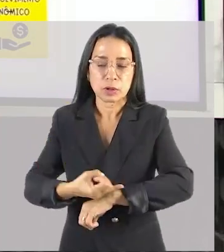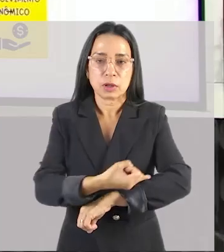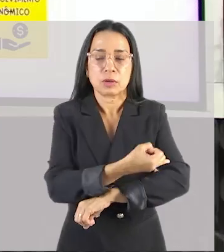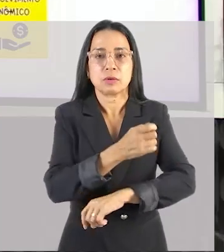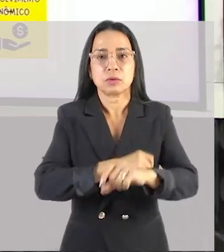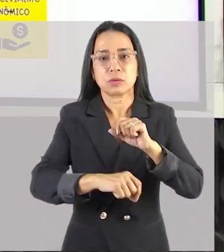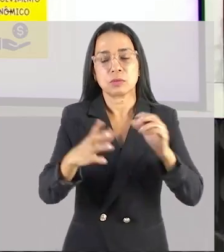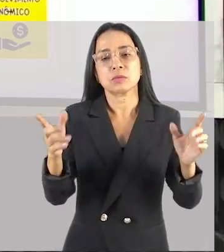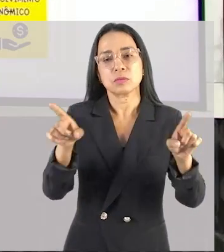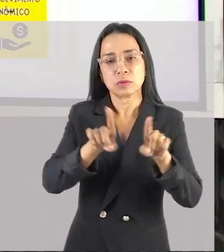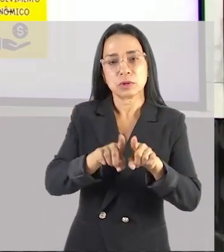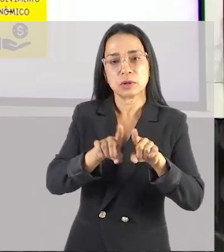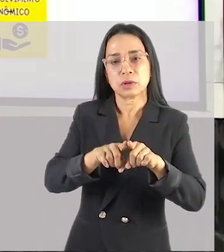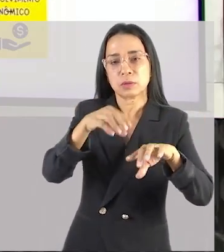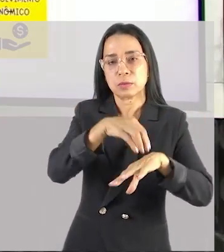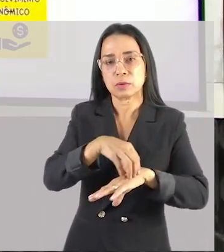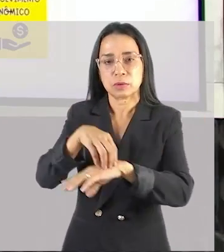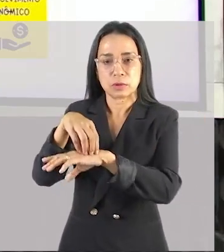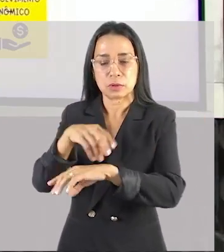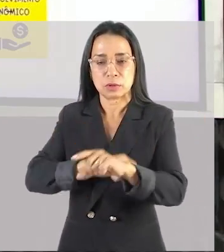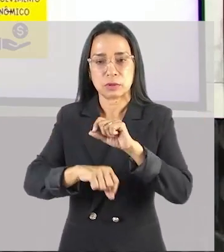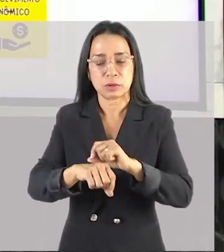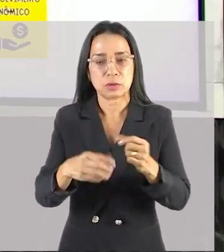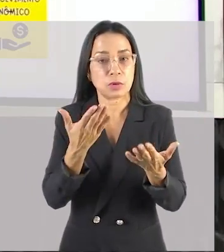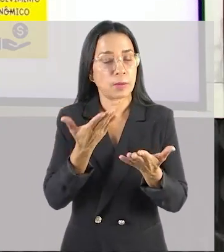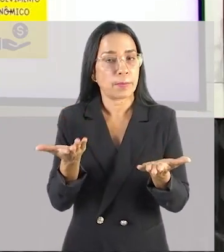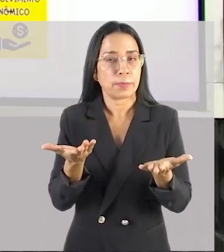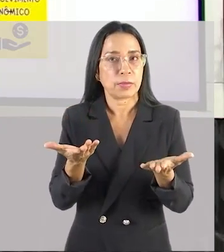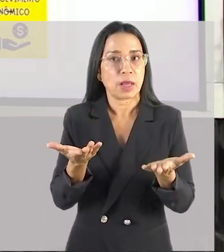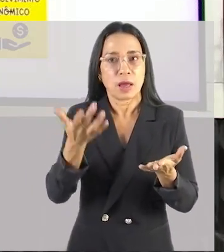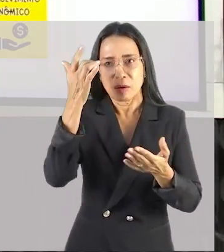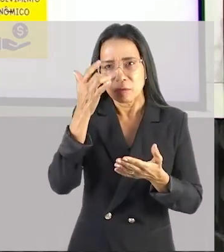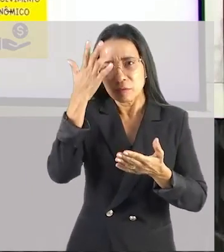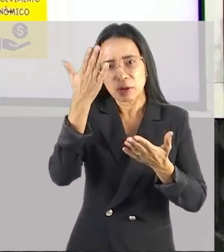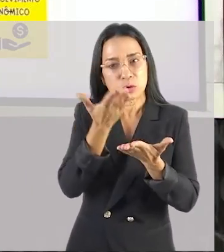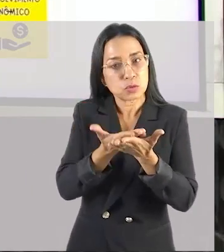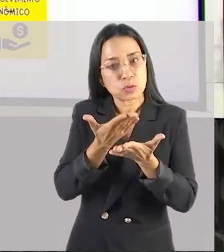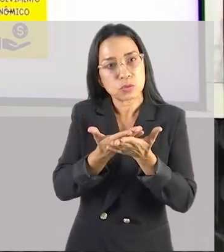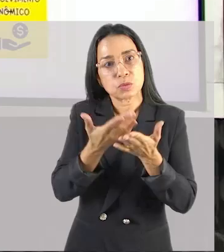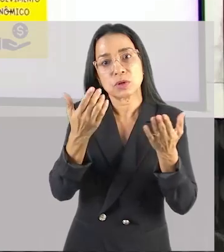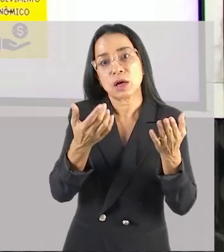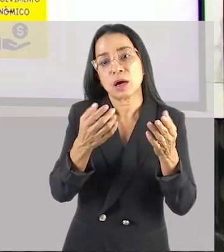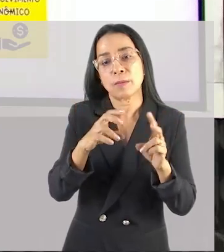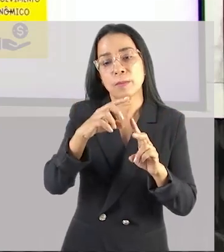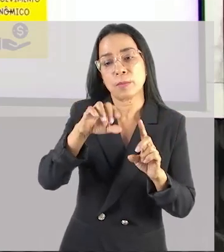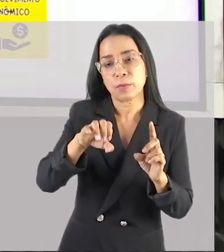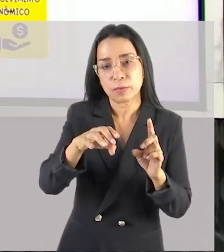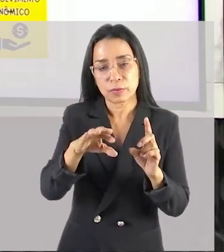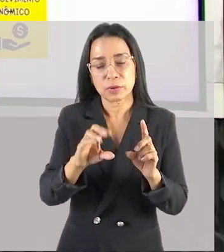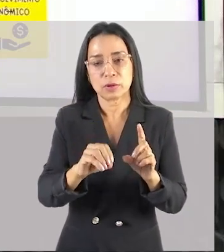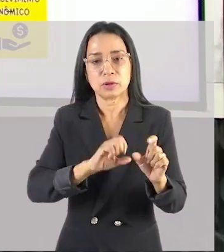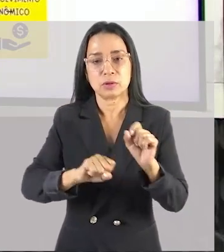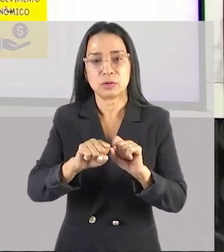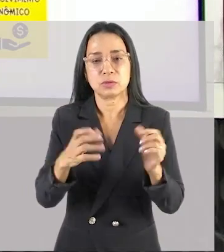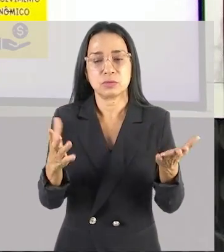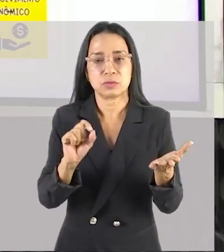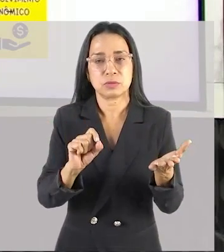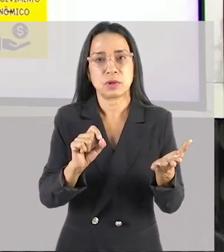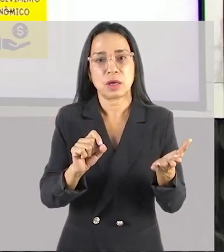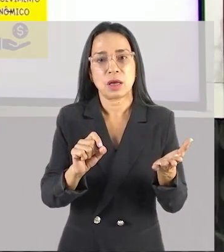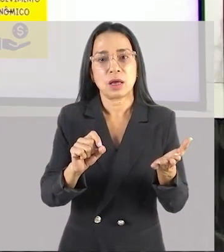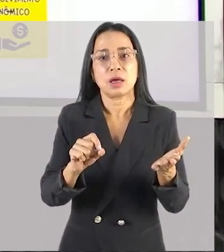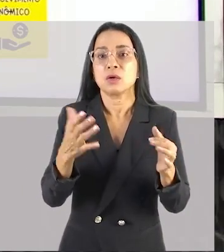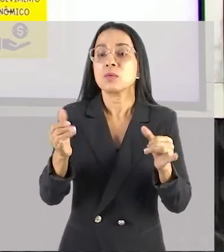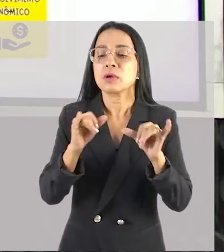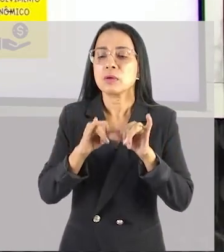estudar por eixos. Estuda as características de cada eixo, aquilo que é mais pertinente de cada, e isso vai ser mais